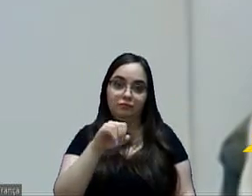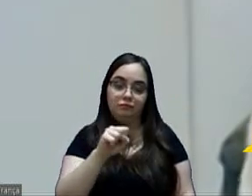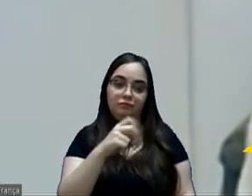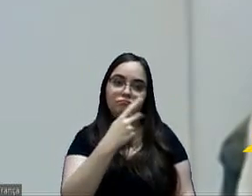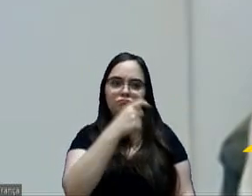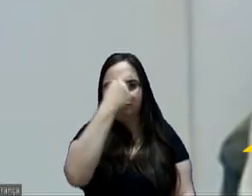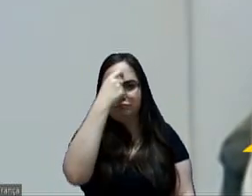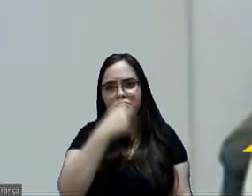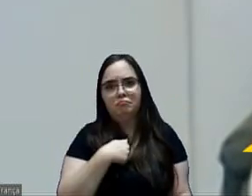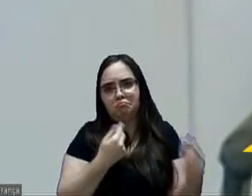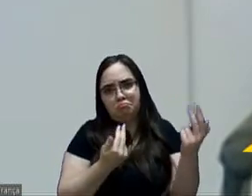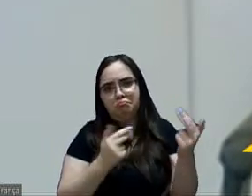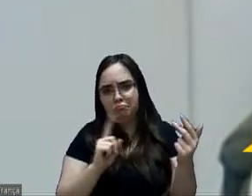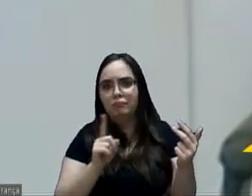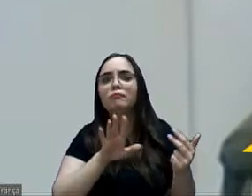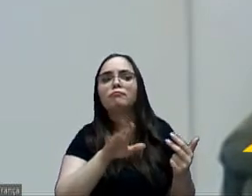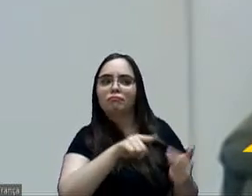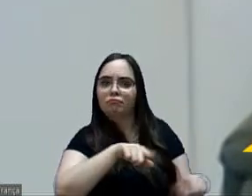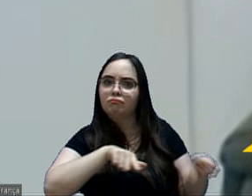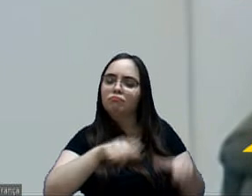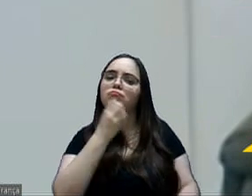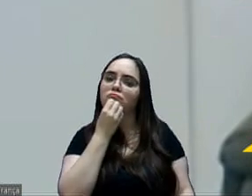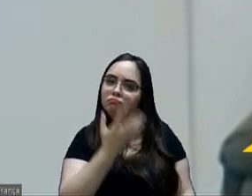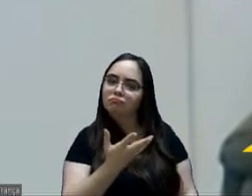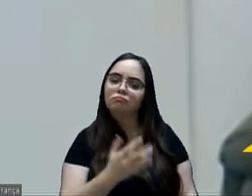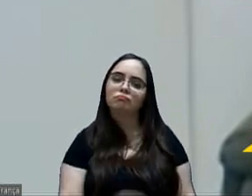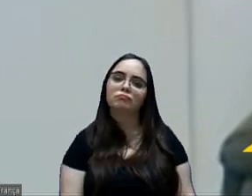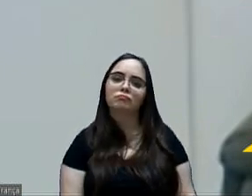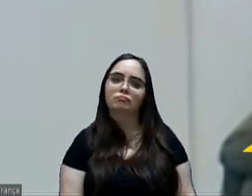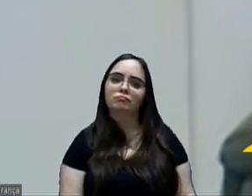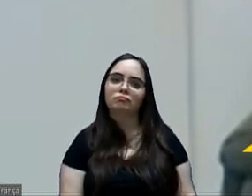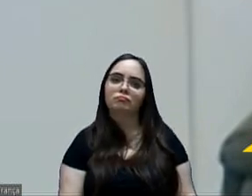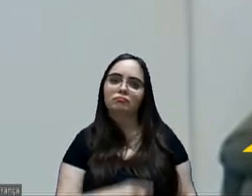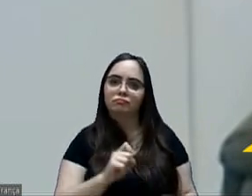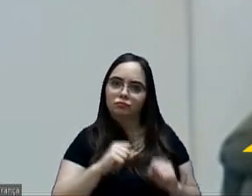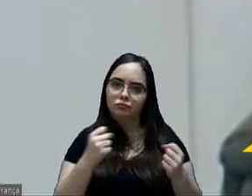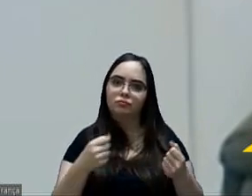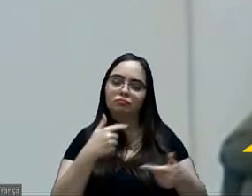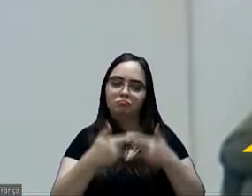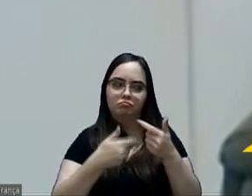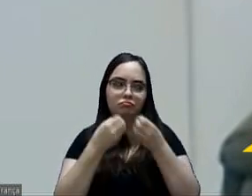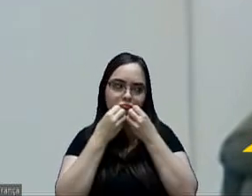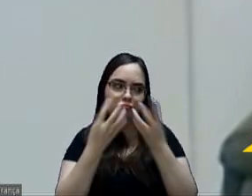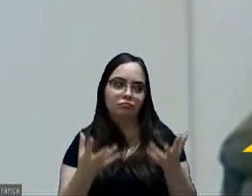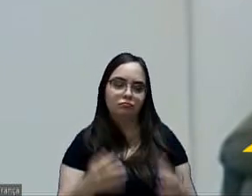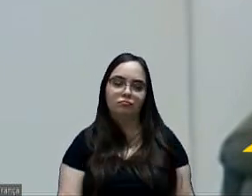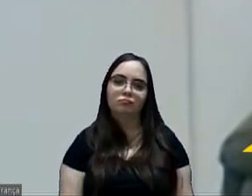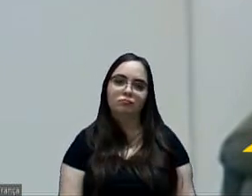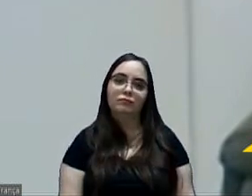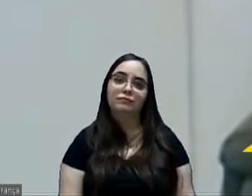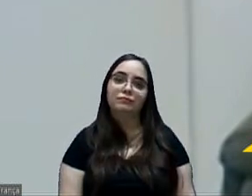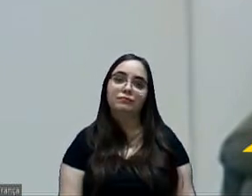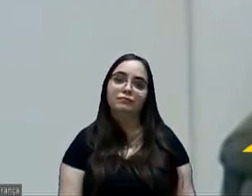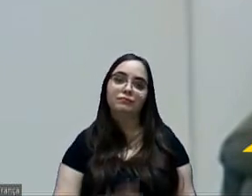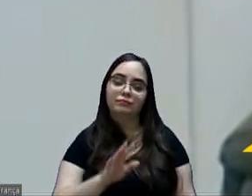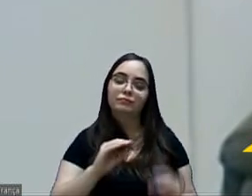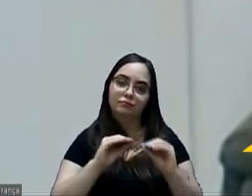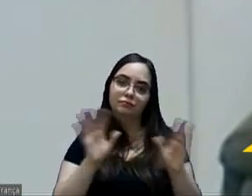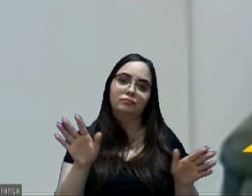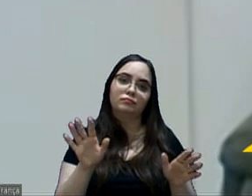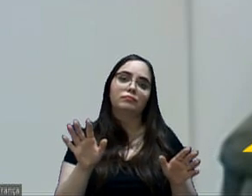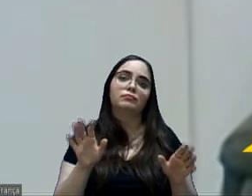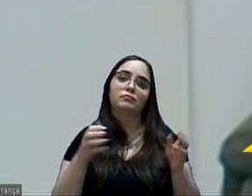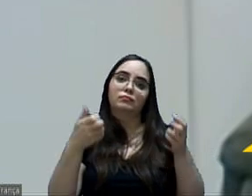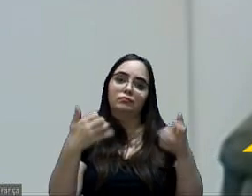ideologia dele, mas tem feito um bom trabalho, tem corrido bastante para resolver o problema da cidade. Mas vamos deixar claro para a sociedade, nós